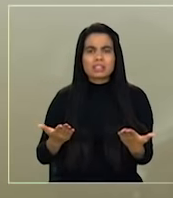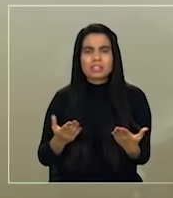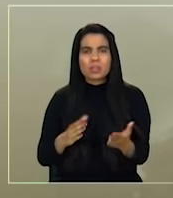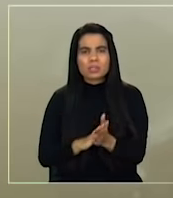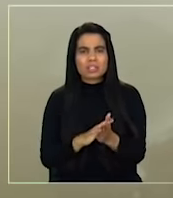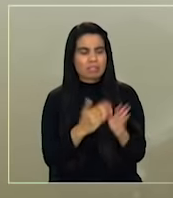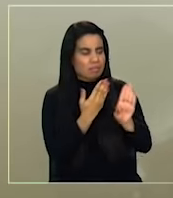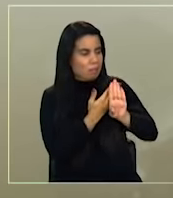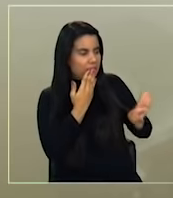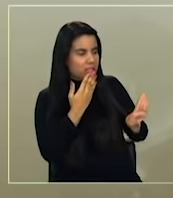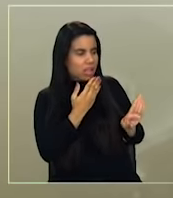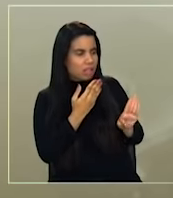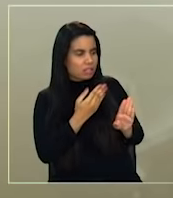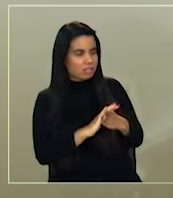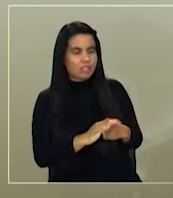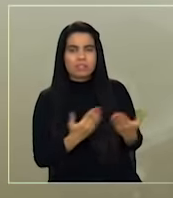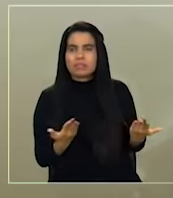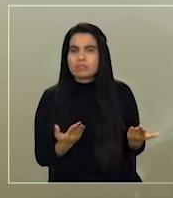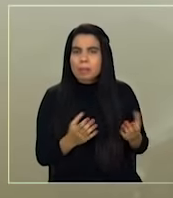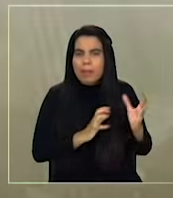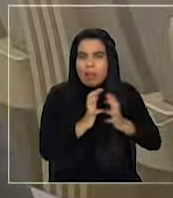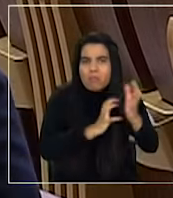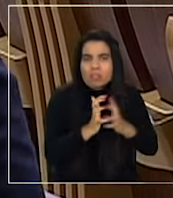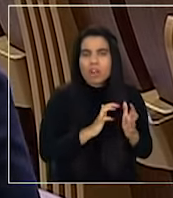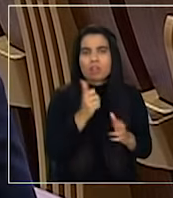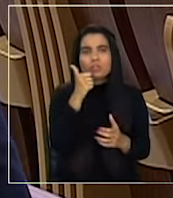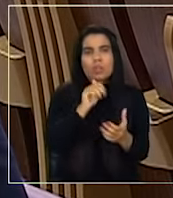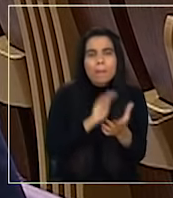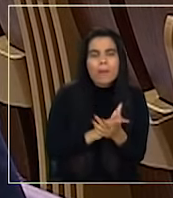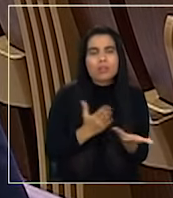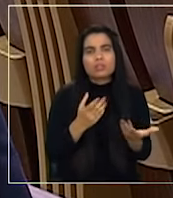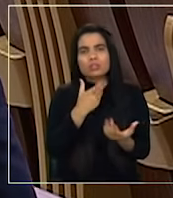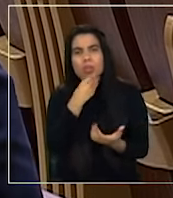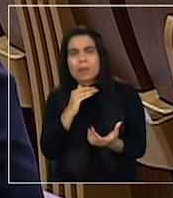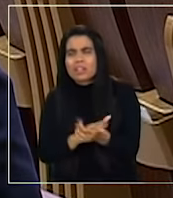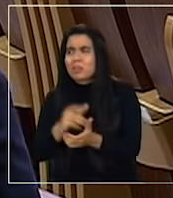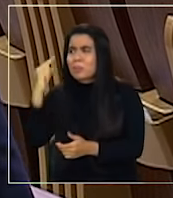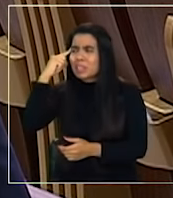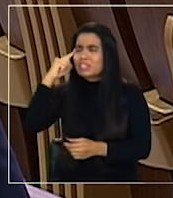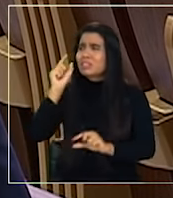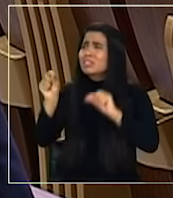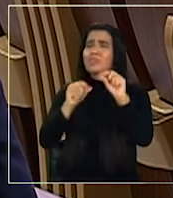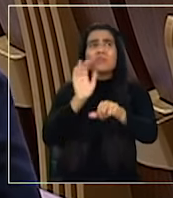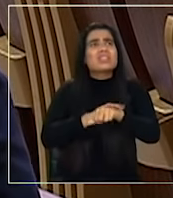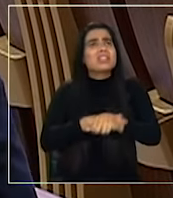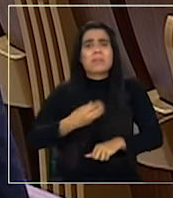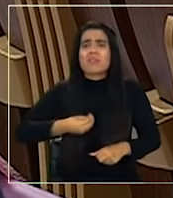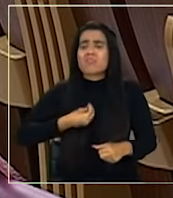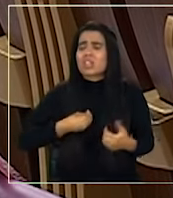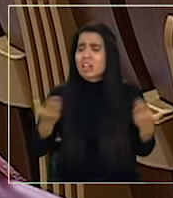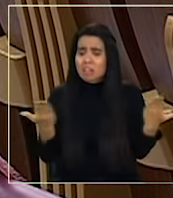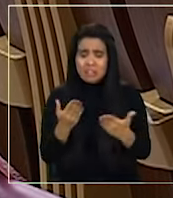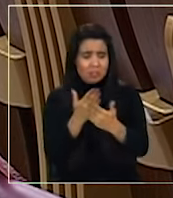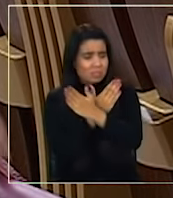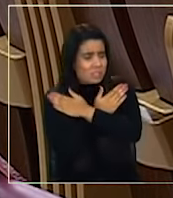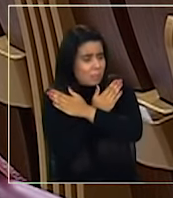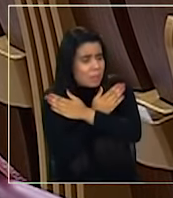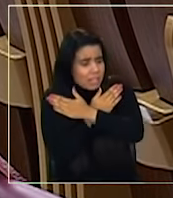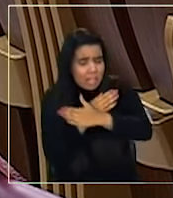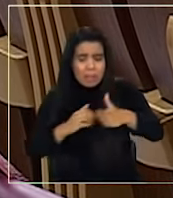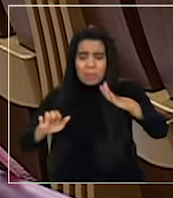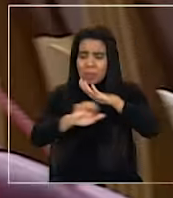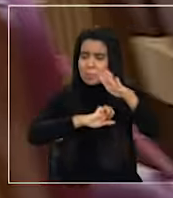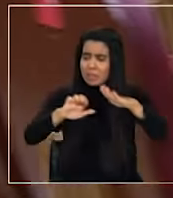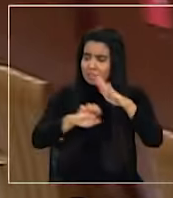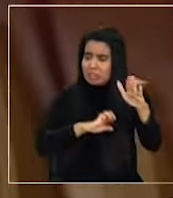mulher, você que está aí pensando, o que eu vou fazer da minha vida? Eu perdi o emprego, eu perdi o trabalho, eu perdi a minha empresa, tive